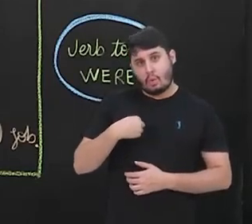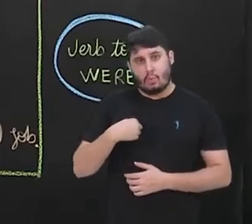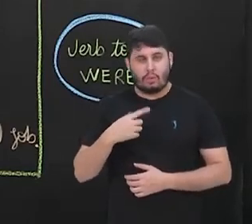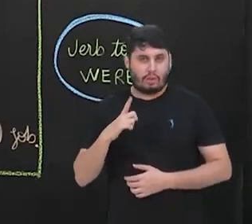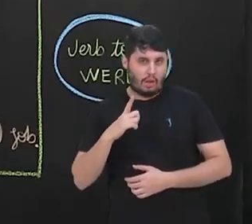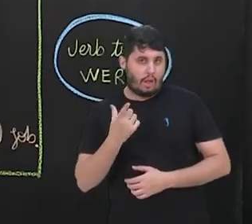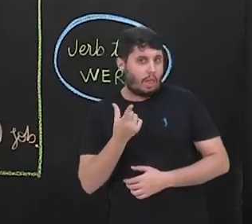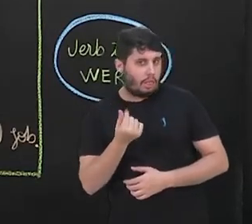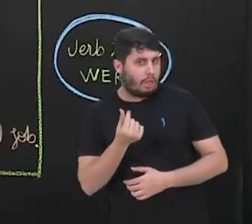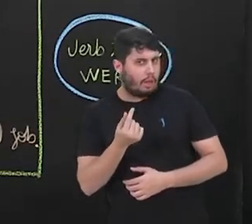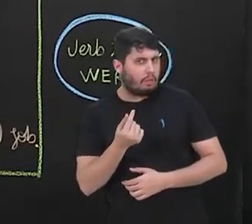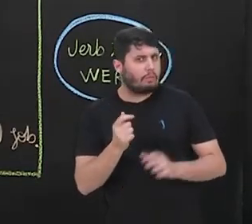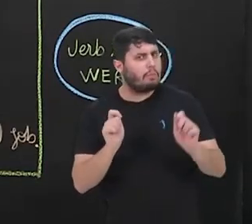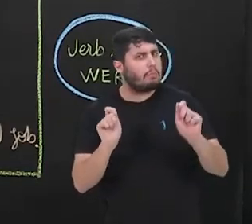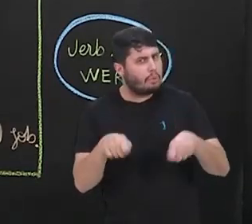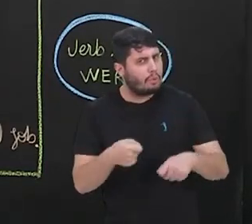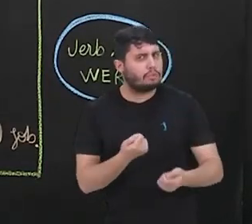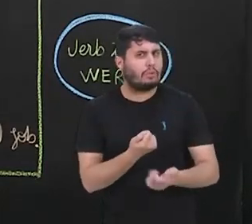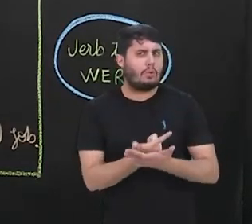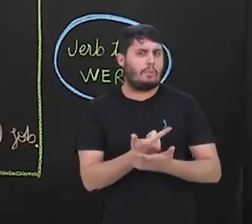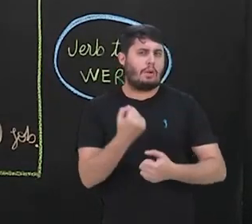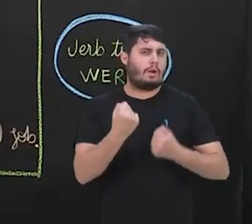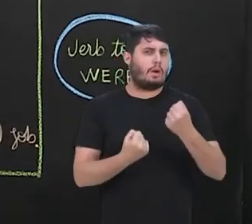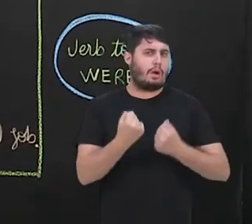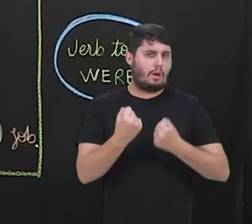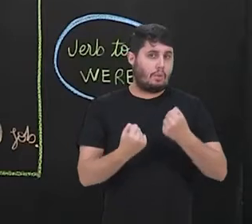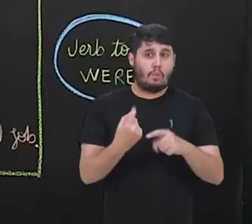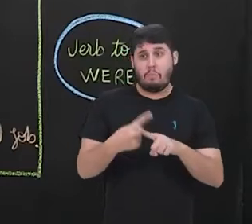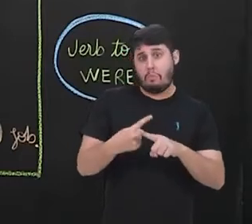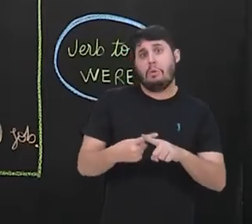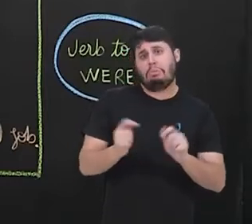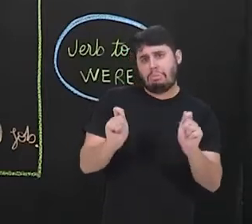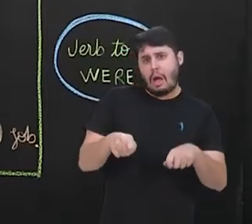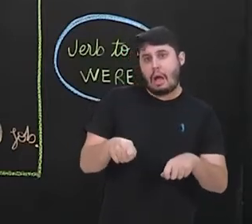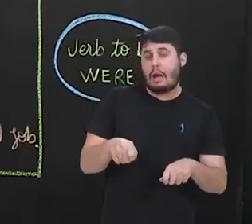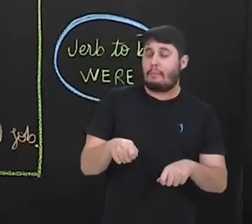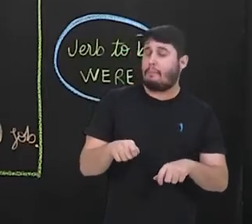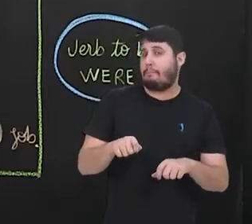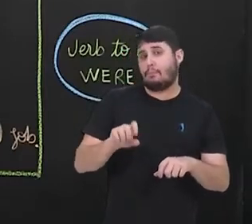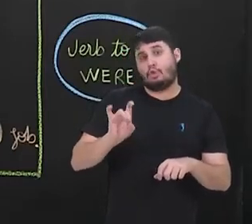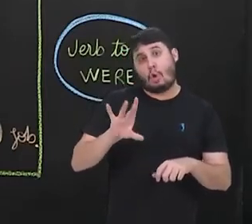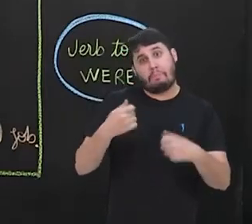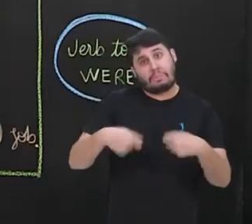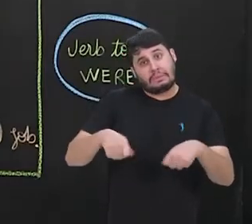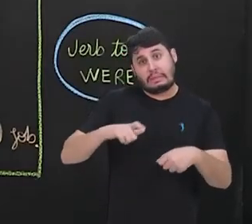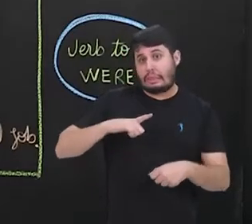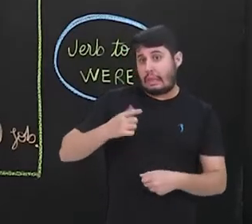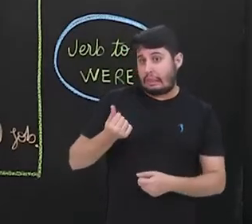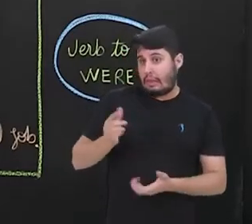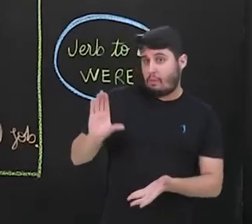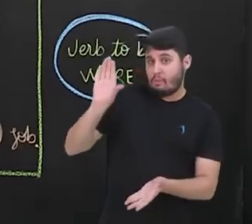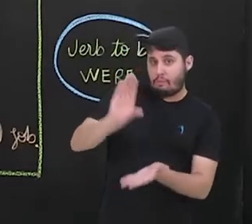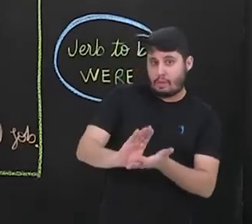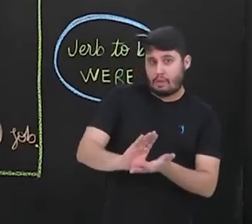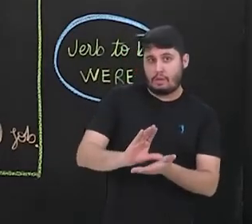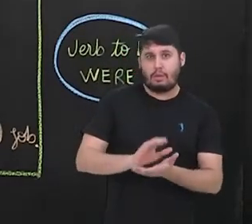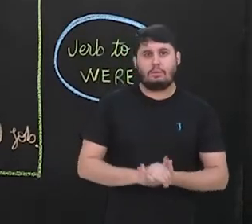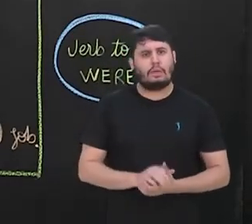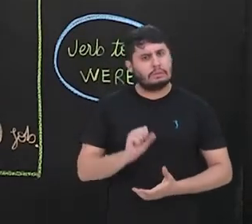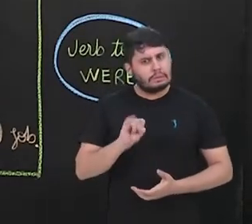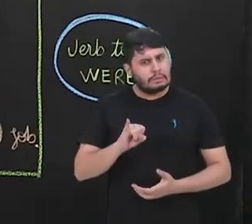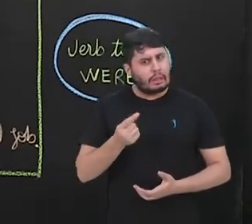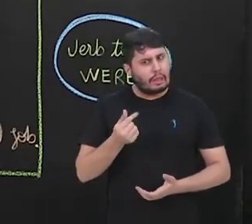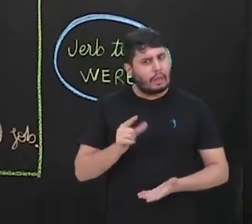dinheiro, eu irei comprar um carro. É possível, desde que eu tenha dinheiro. Se eu tiver,